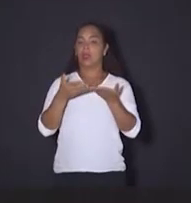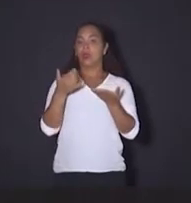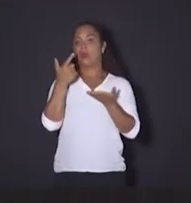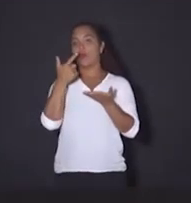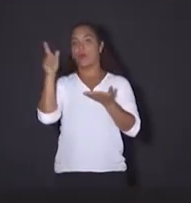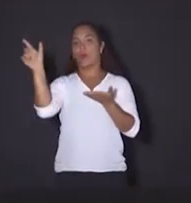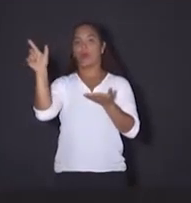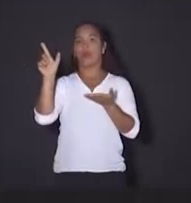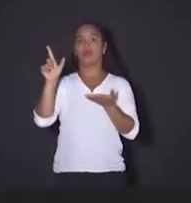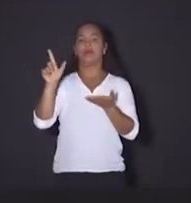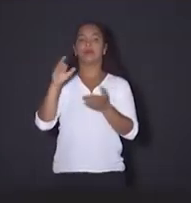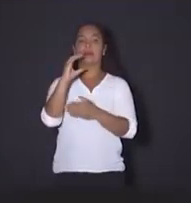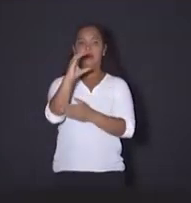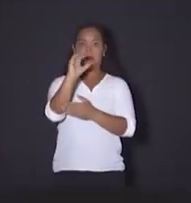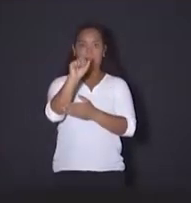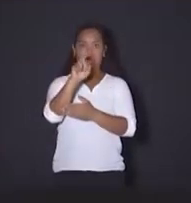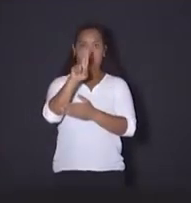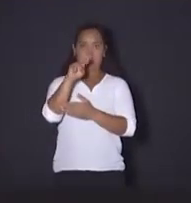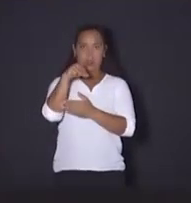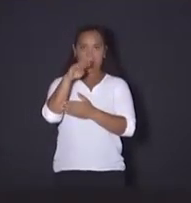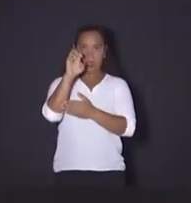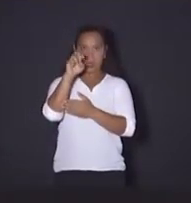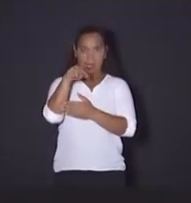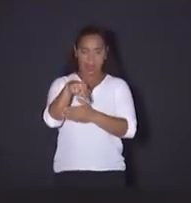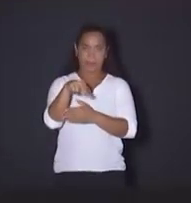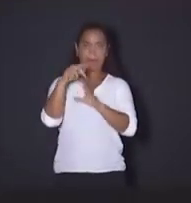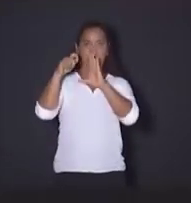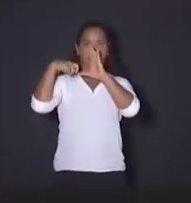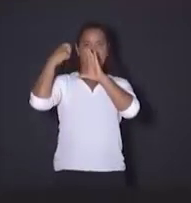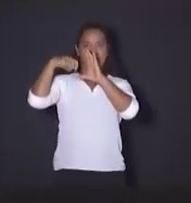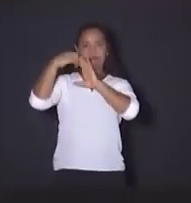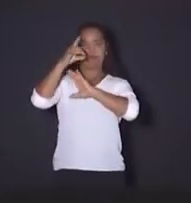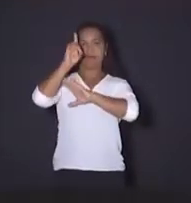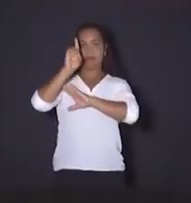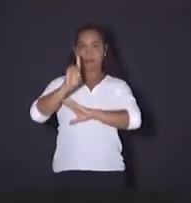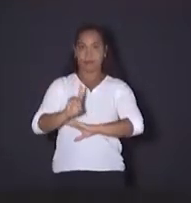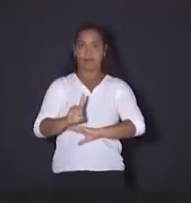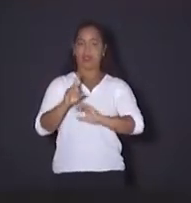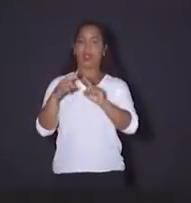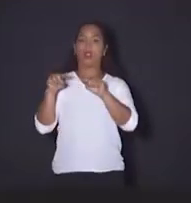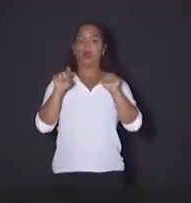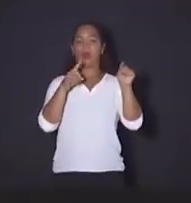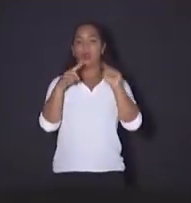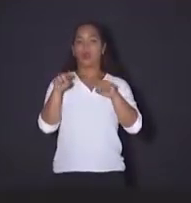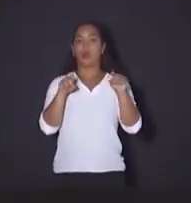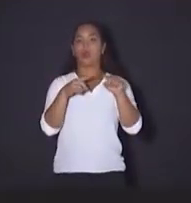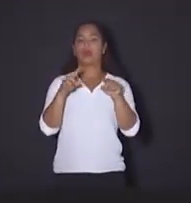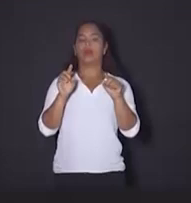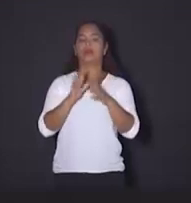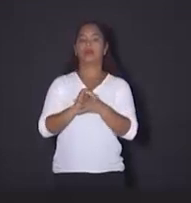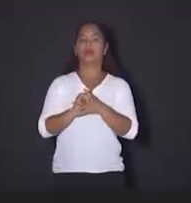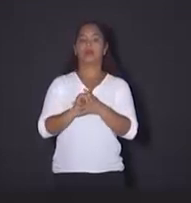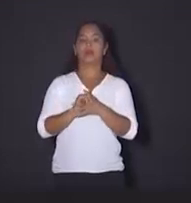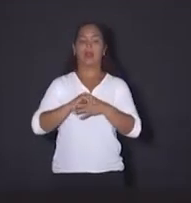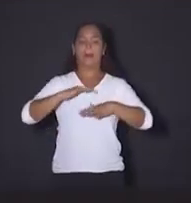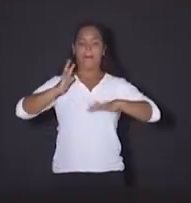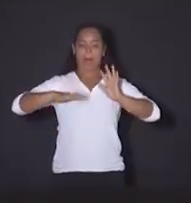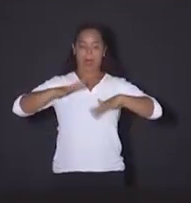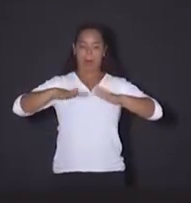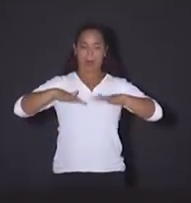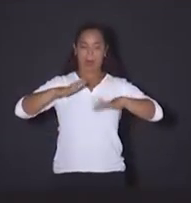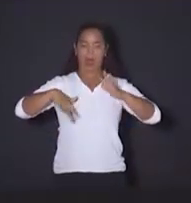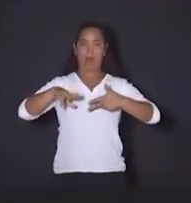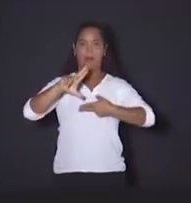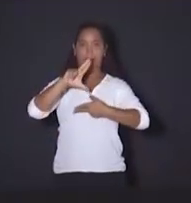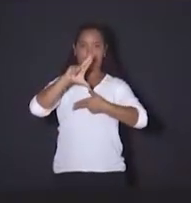trabalho dirigido por Carmen Paternostro, com música, orquestra de percussão da